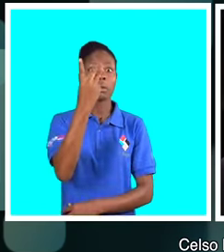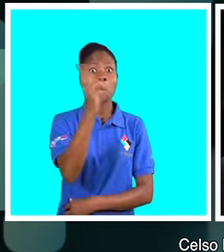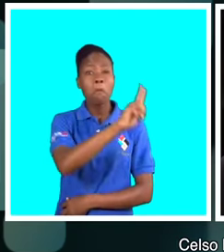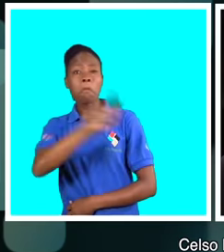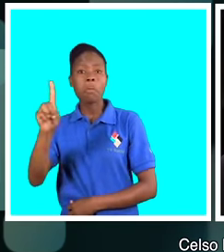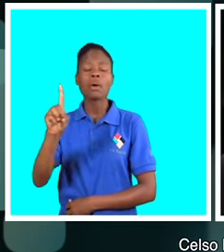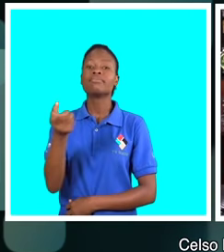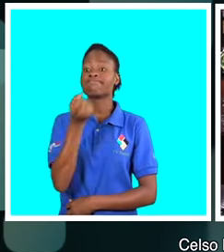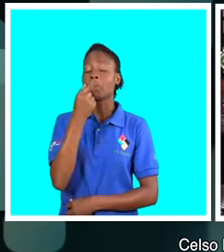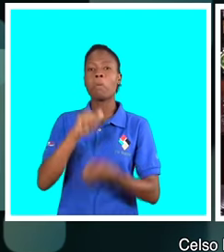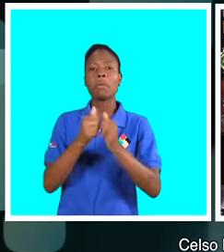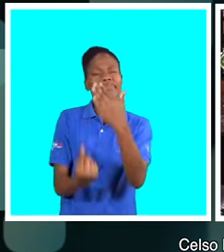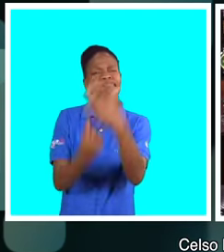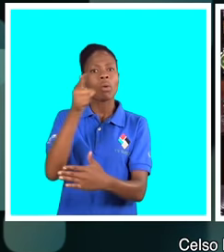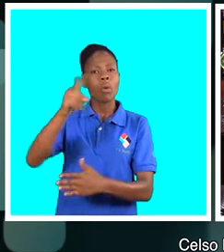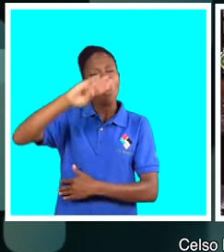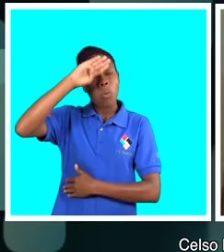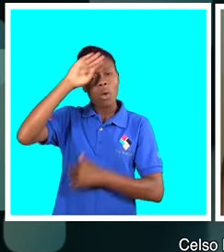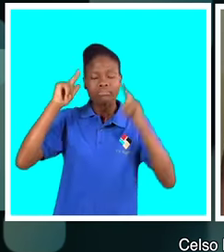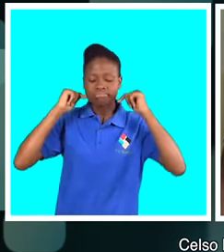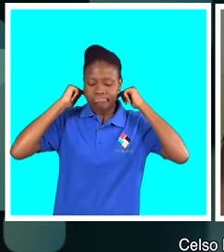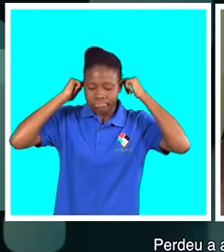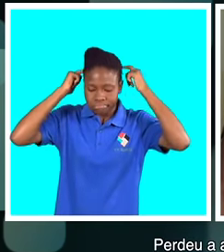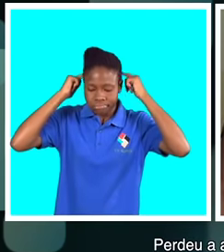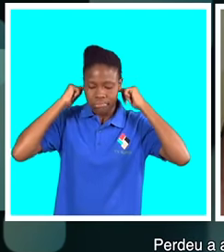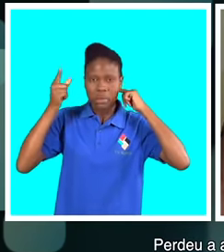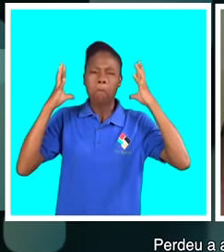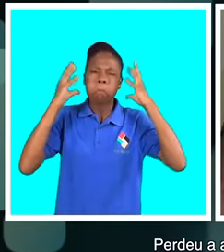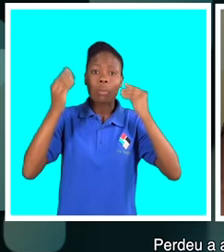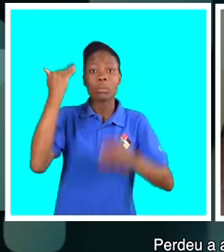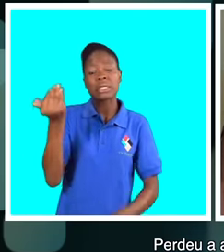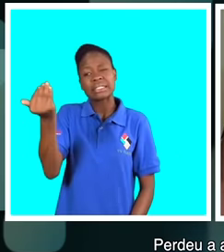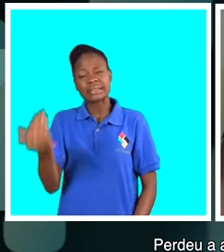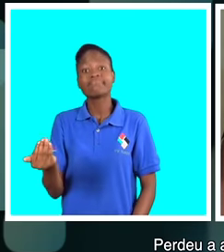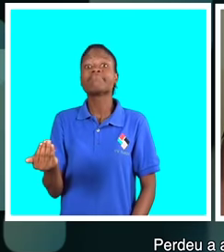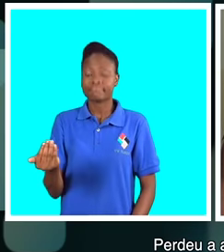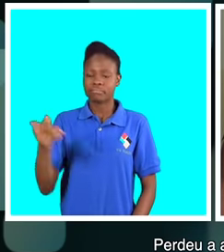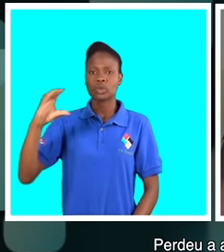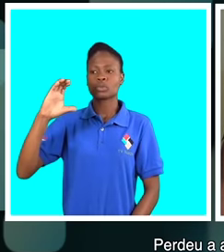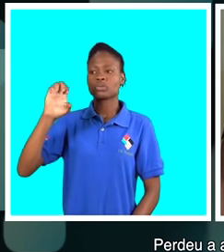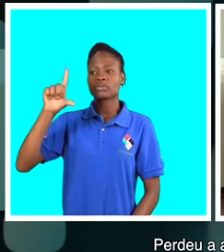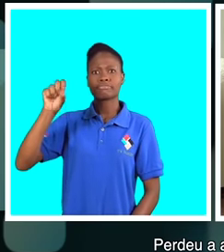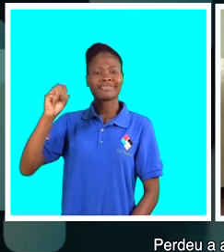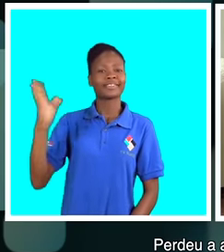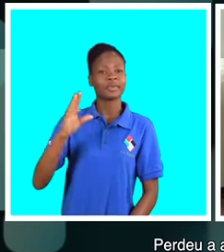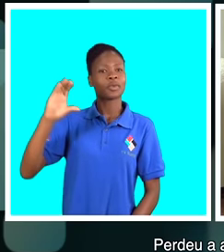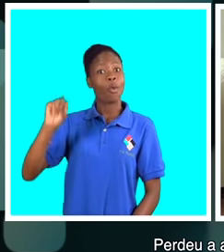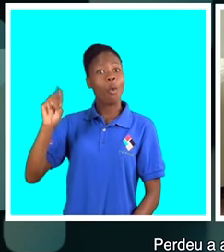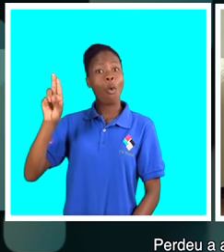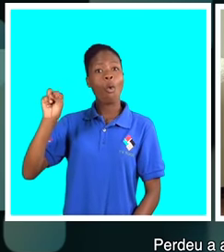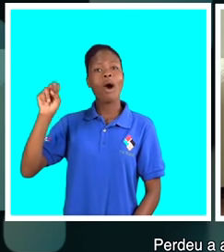Celso Magumbe tem 46 anos de idade. Perdeu a audição quando tinha 13 meses de vida